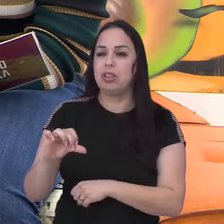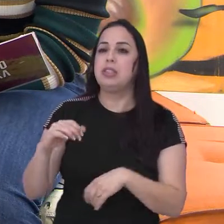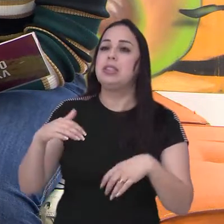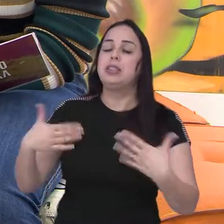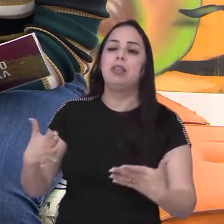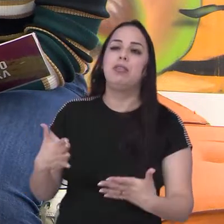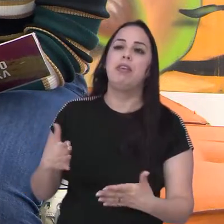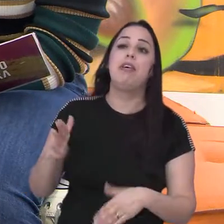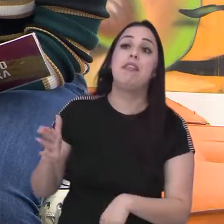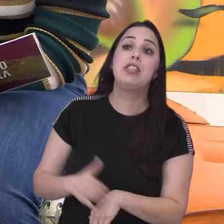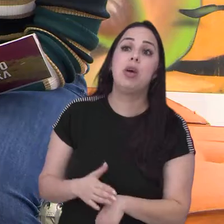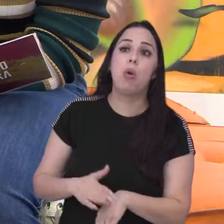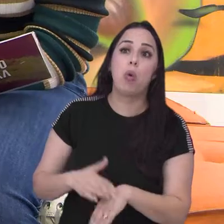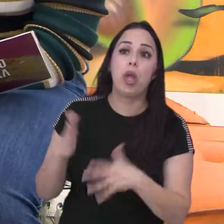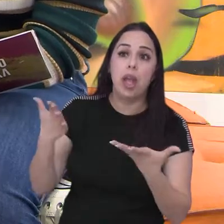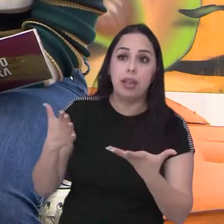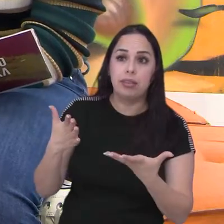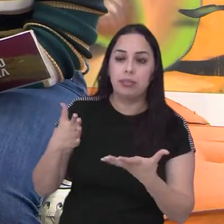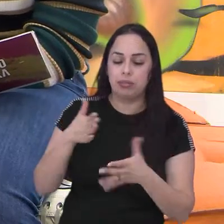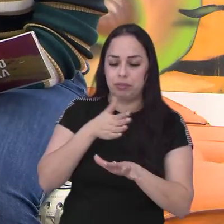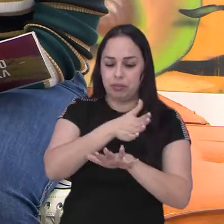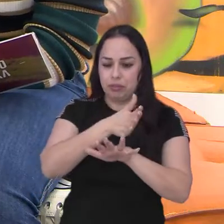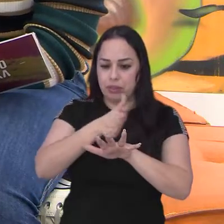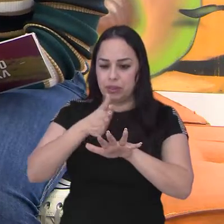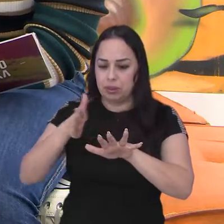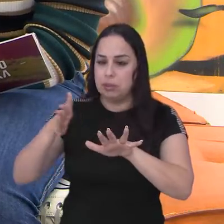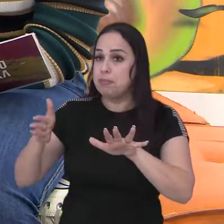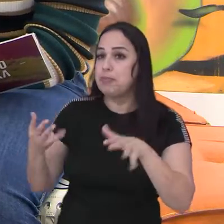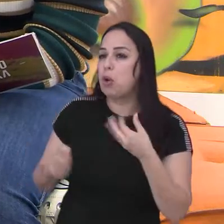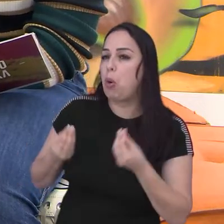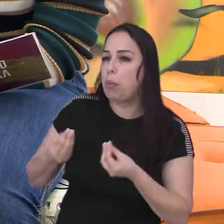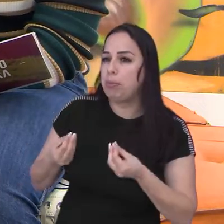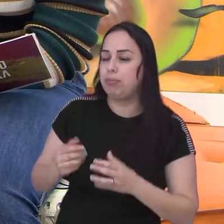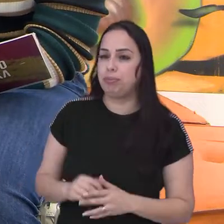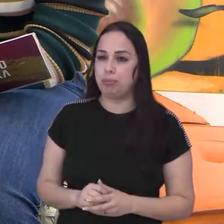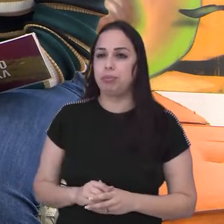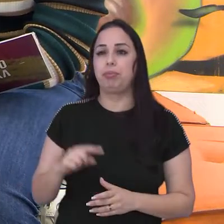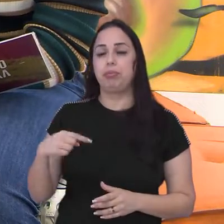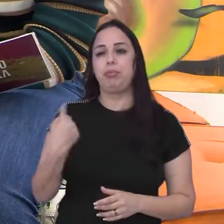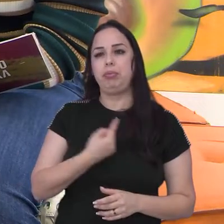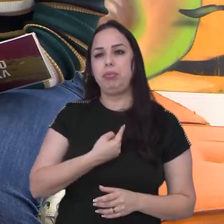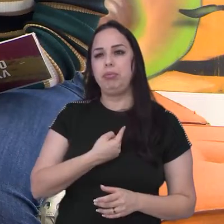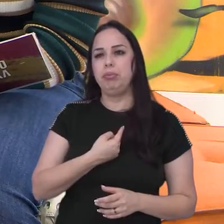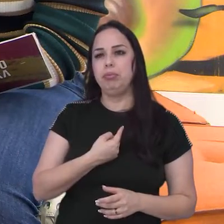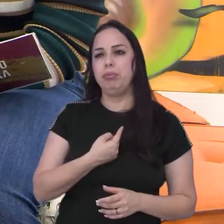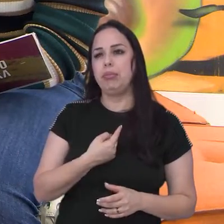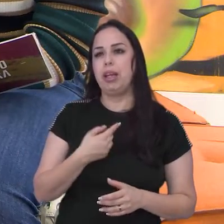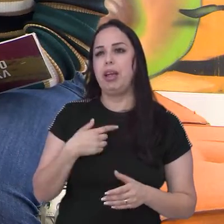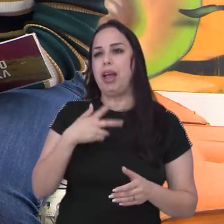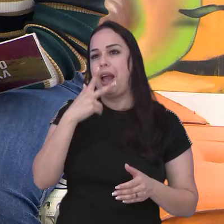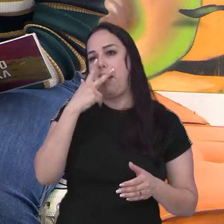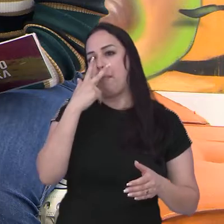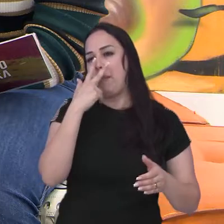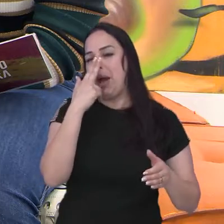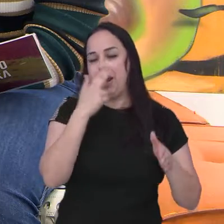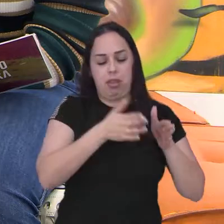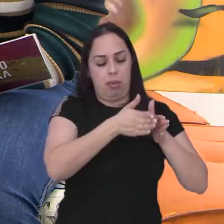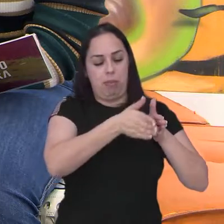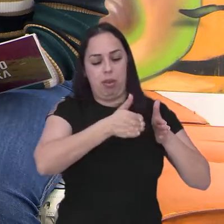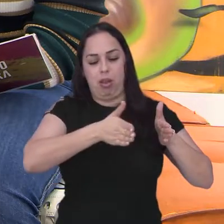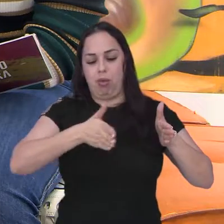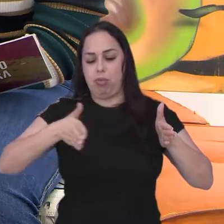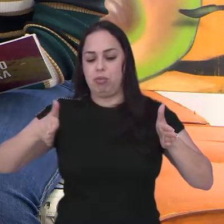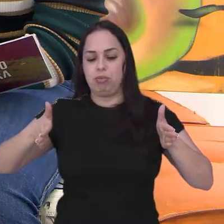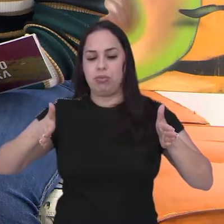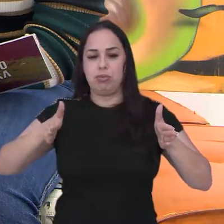propor uma atividade dentro de várias coisas acontecendo ao mesmo tempo, né? E aí é um processo